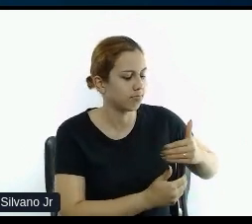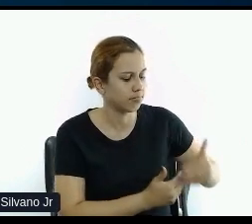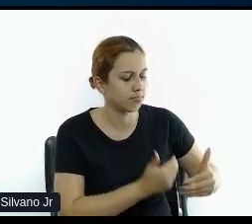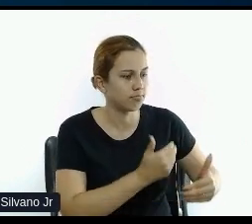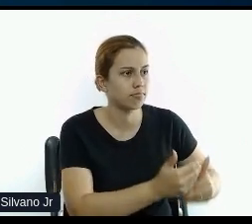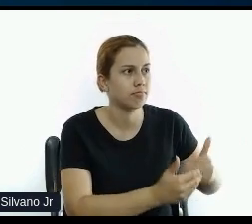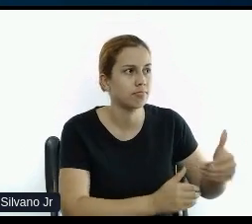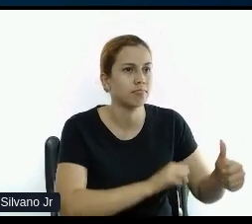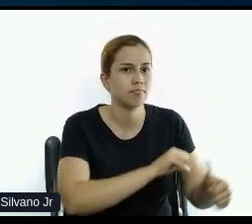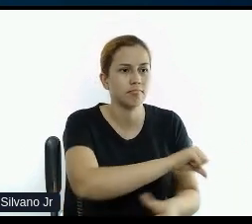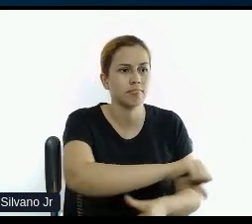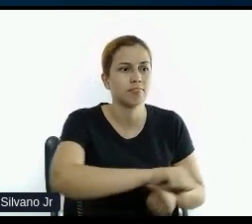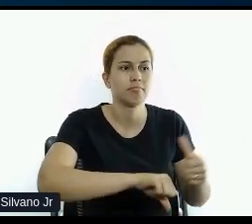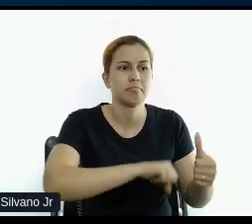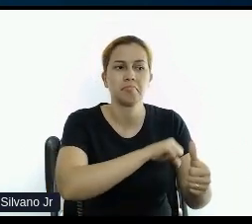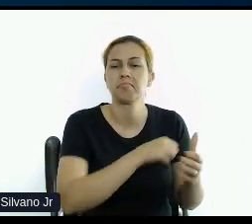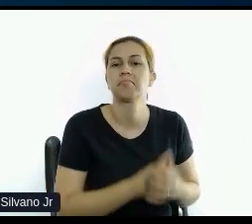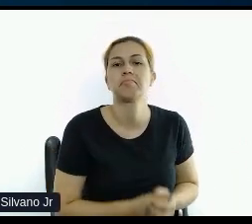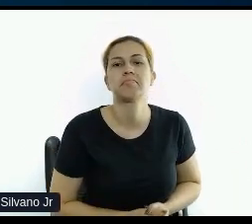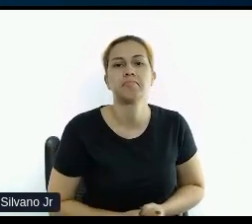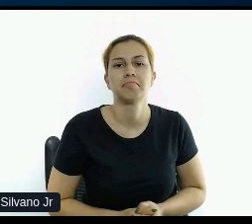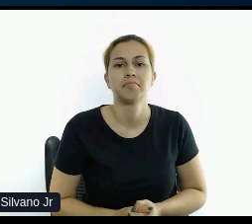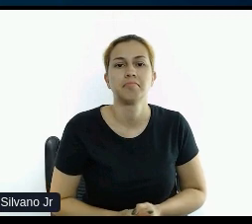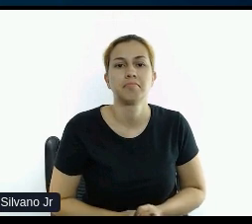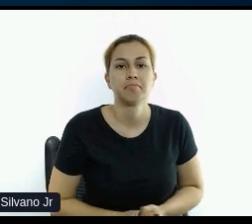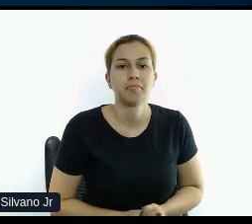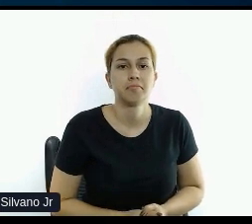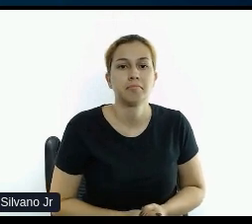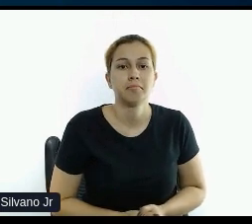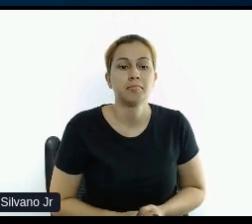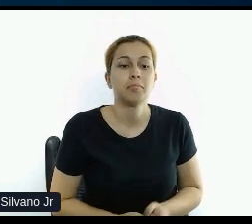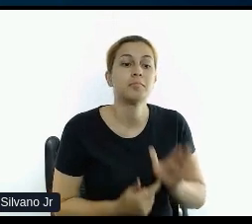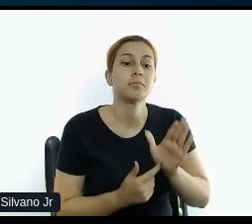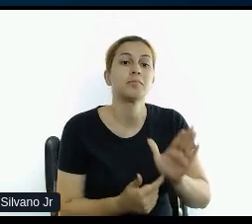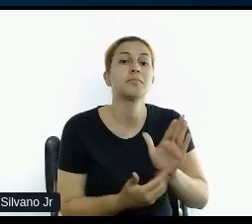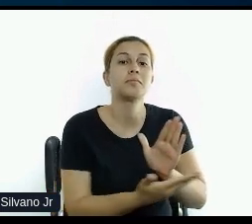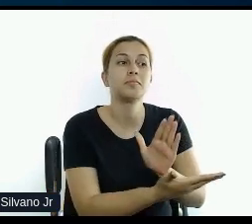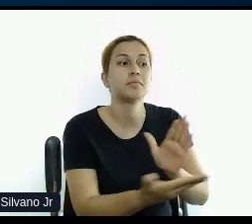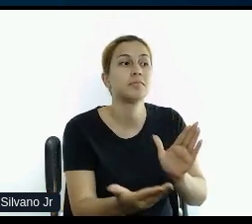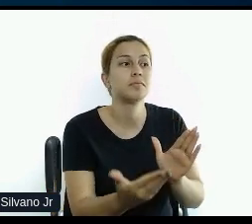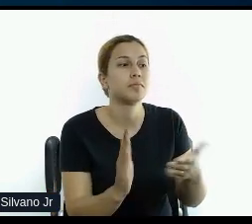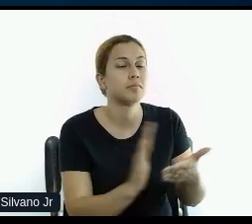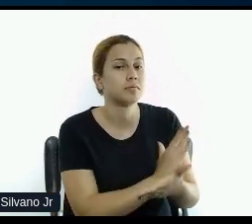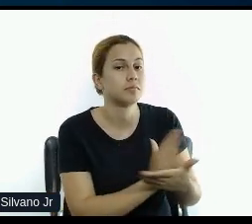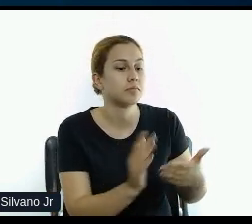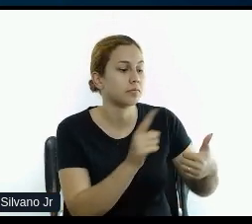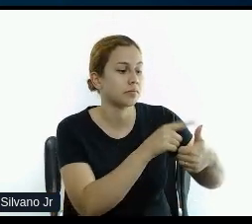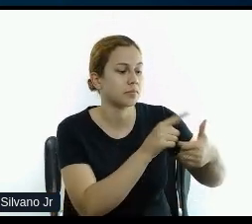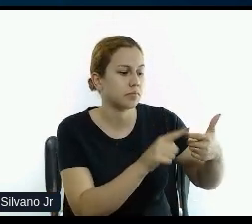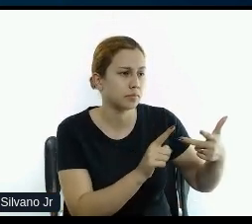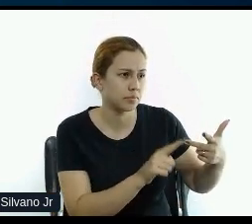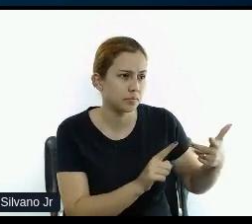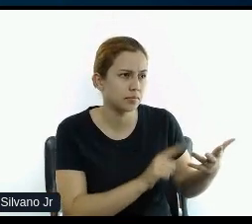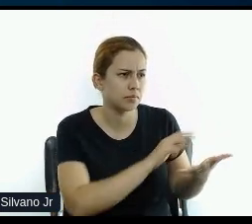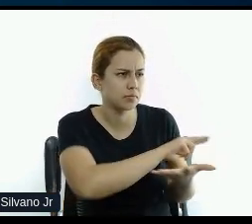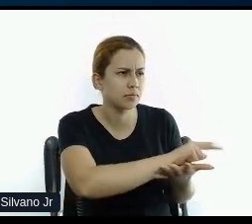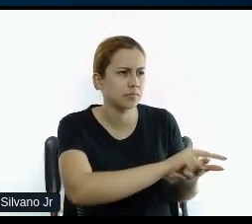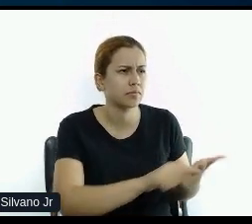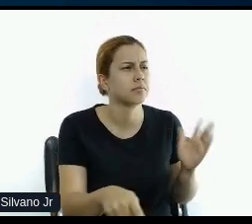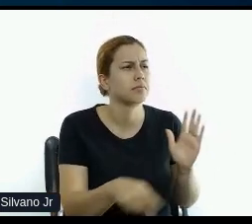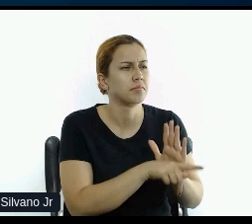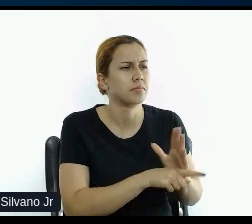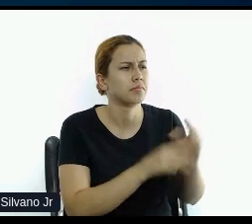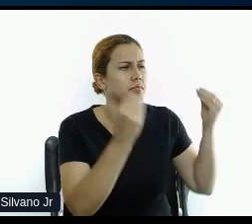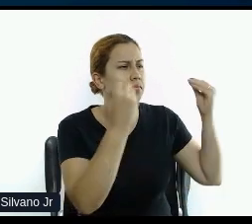de cultura, né? E aí eu trouxe alguns pontos aqui relacionados a limitações, né? Então, a gente tem